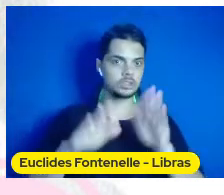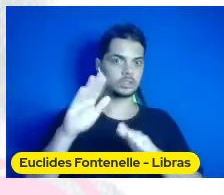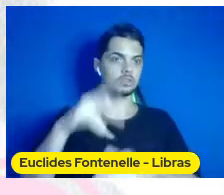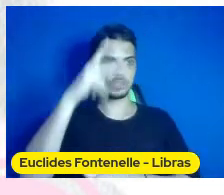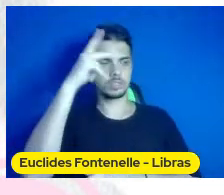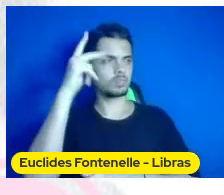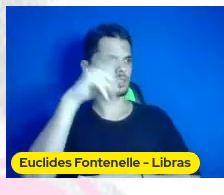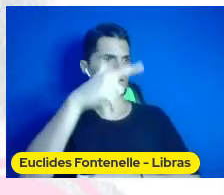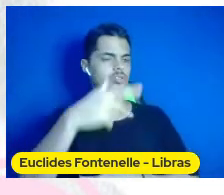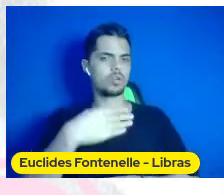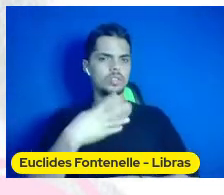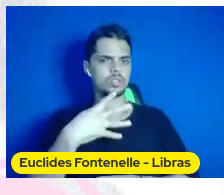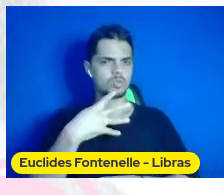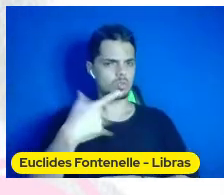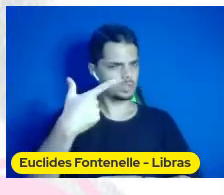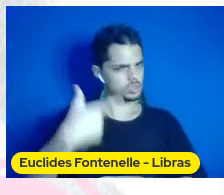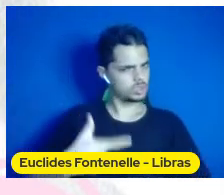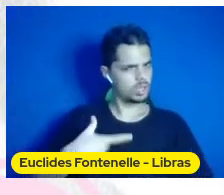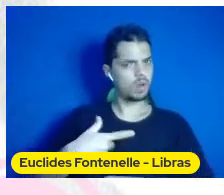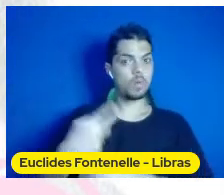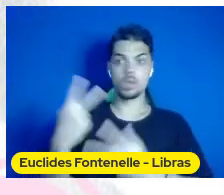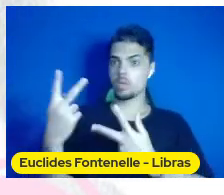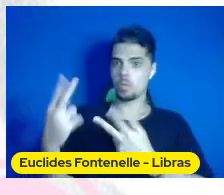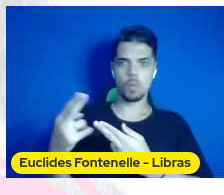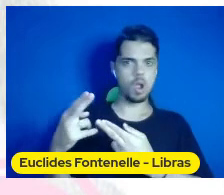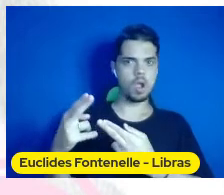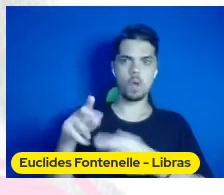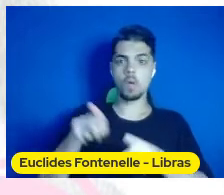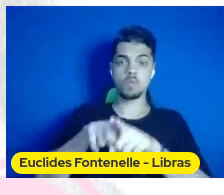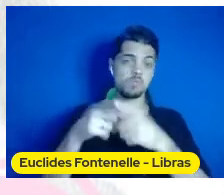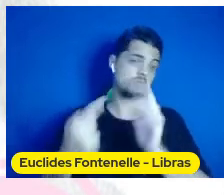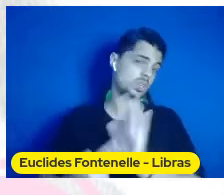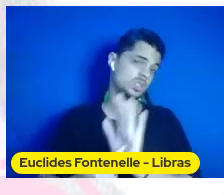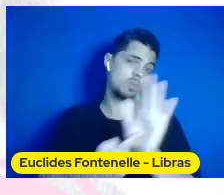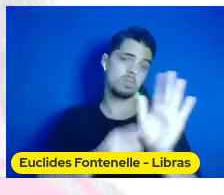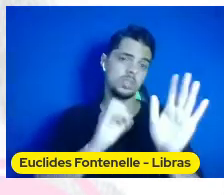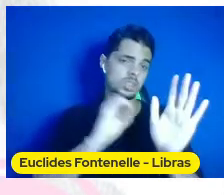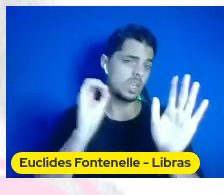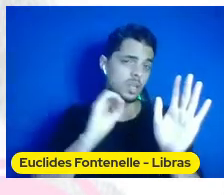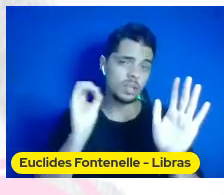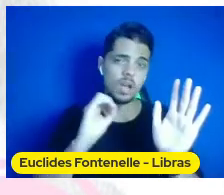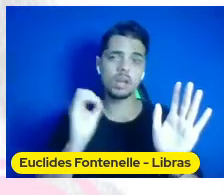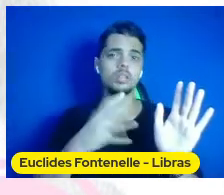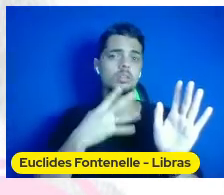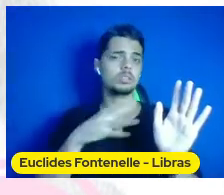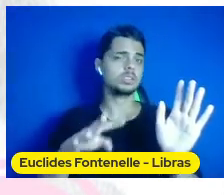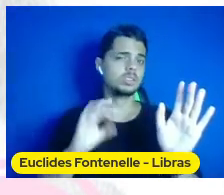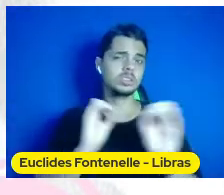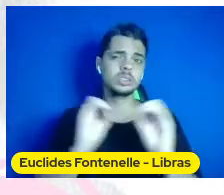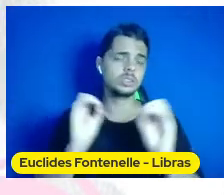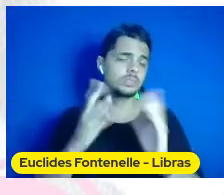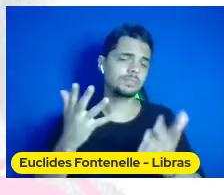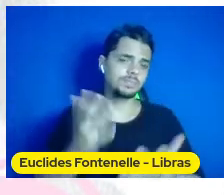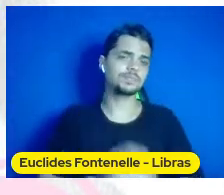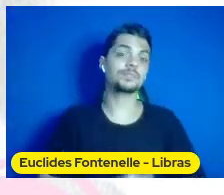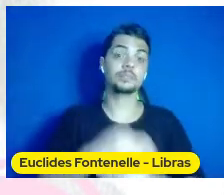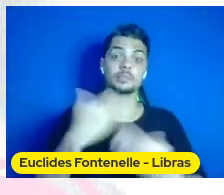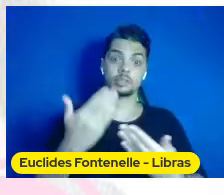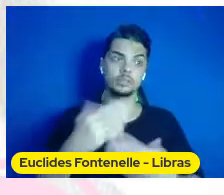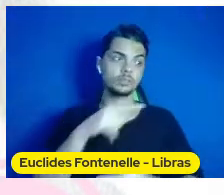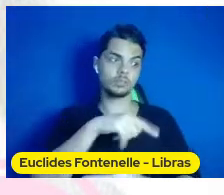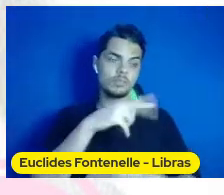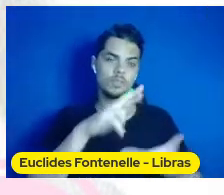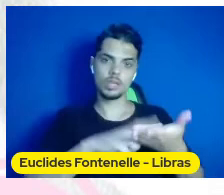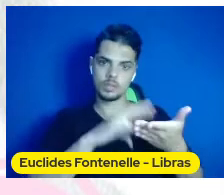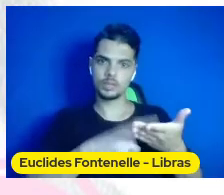a história dessa mulher através da revista em quadrinho. E aí, quando chegou